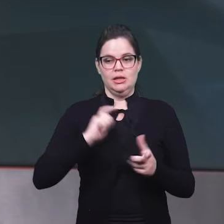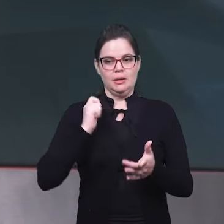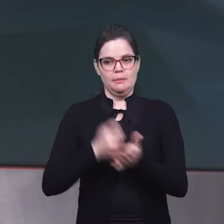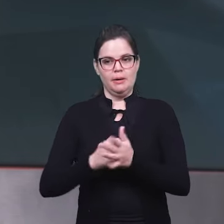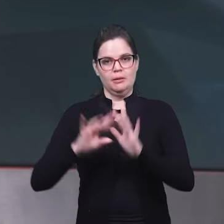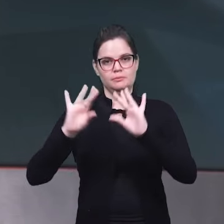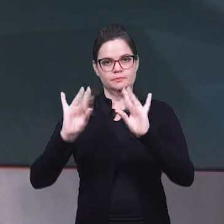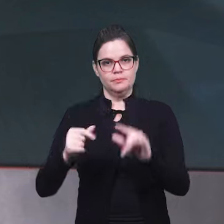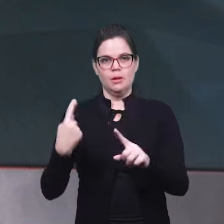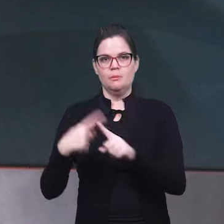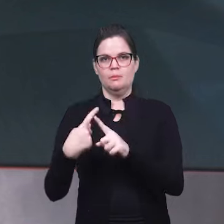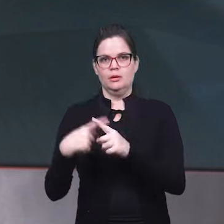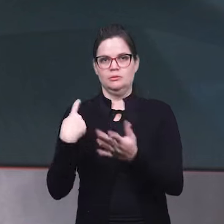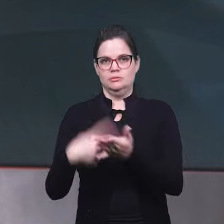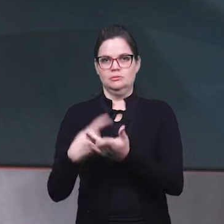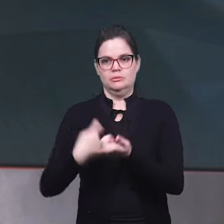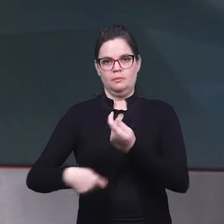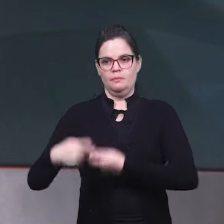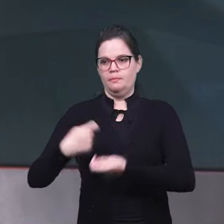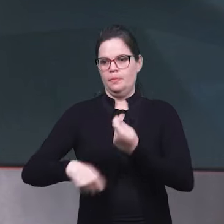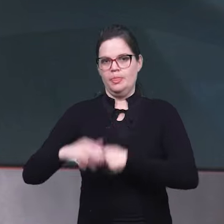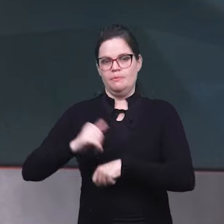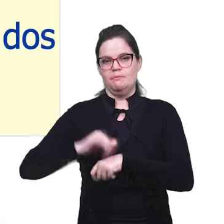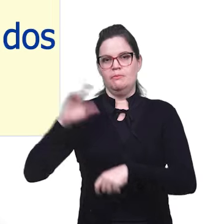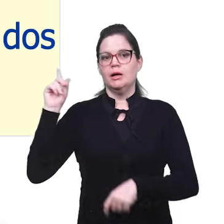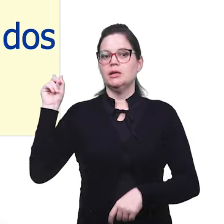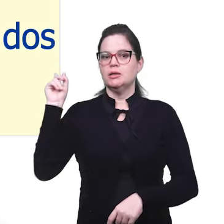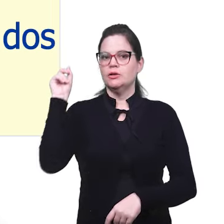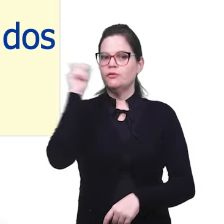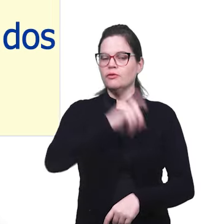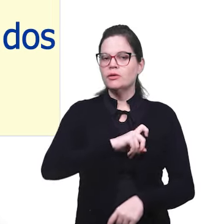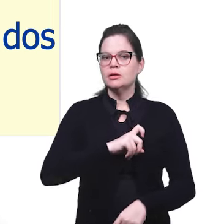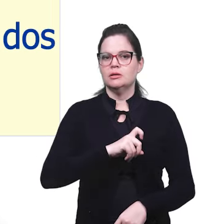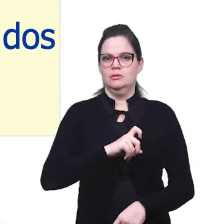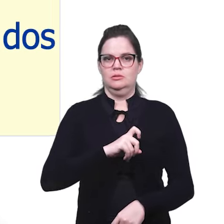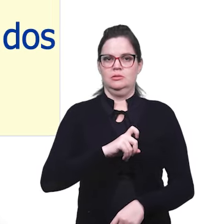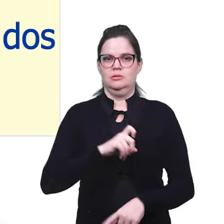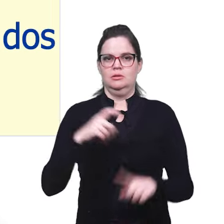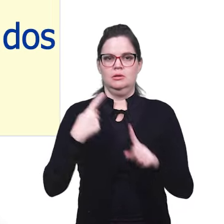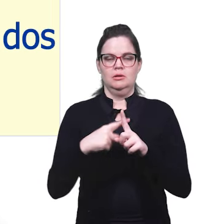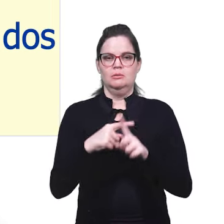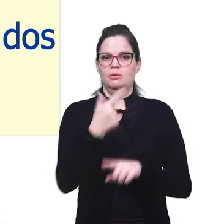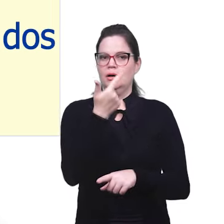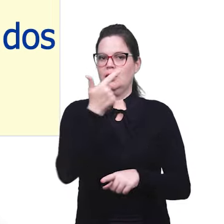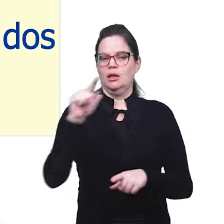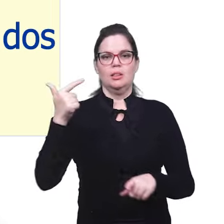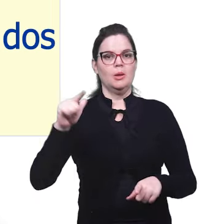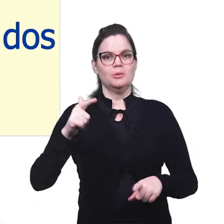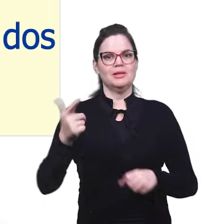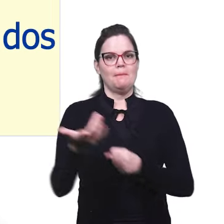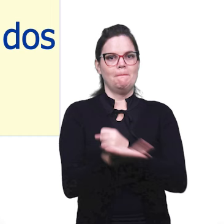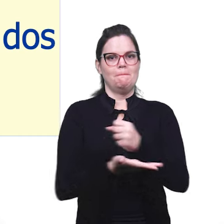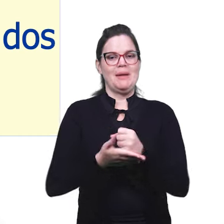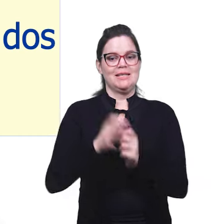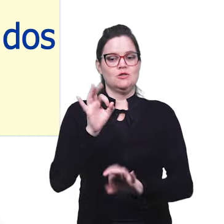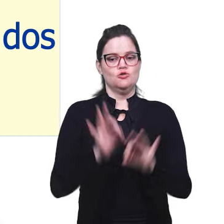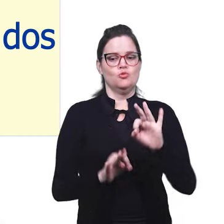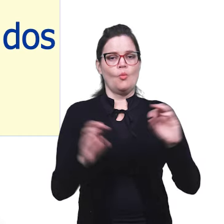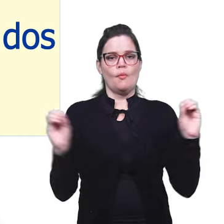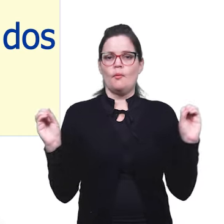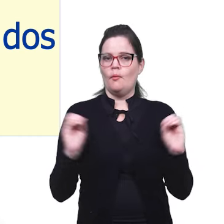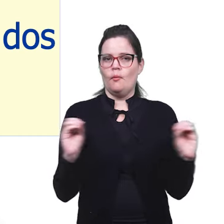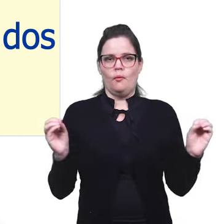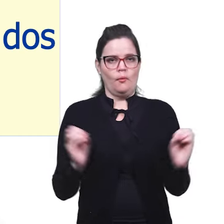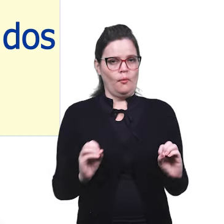a renegociação aí, ela é muito mais difícil, porque não tem amparo jurídico